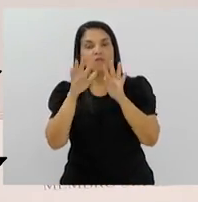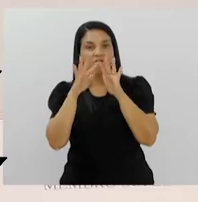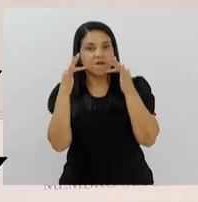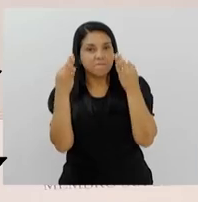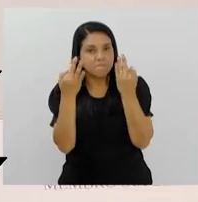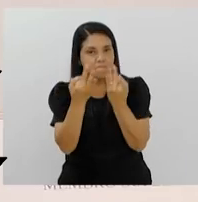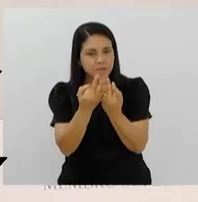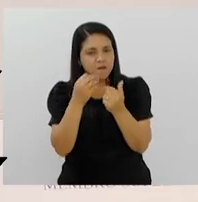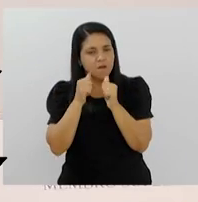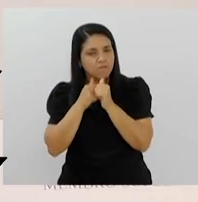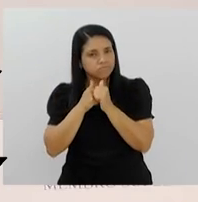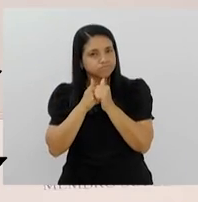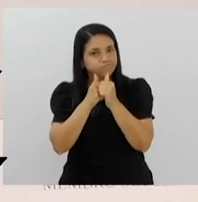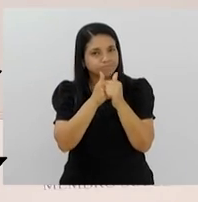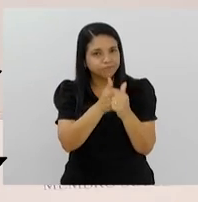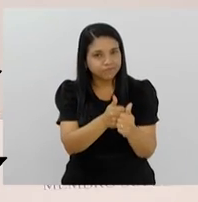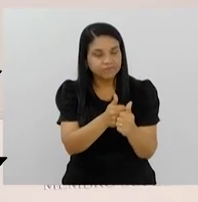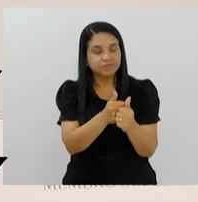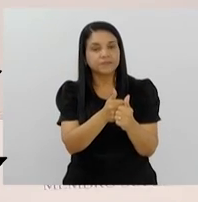vem acompanhando